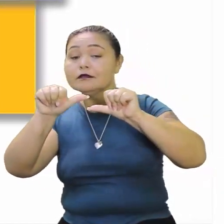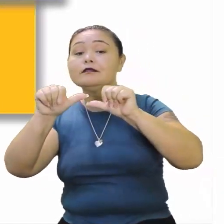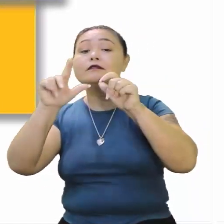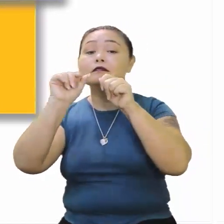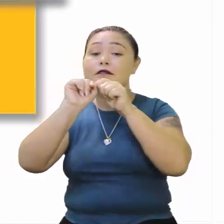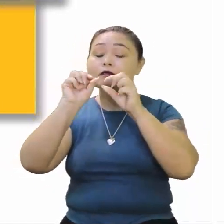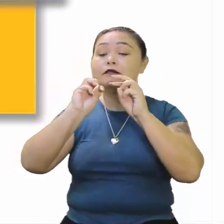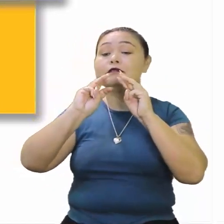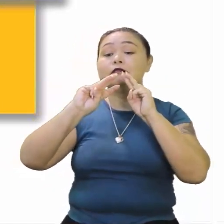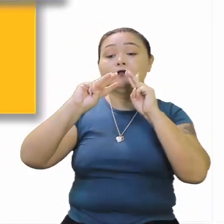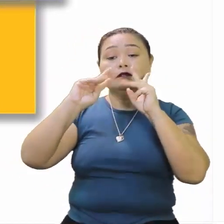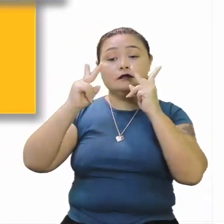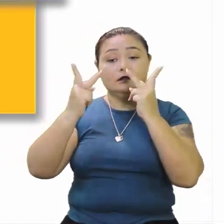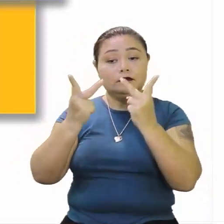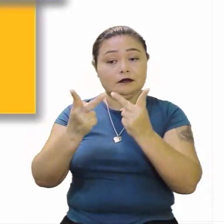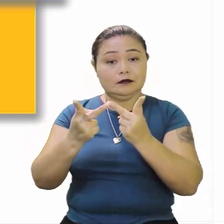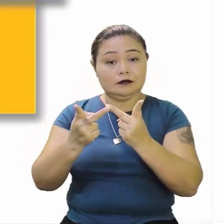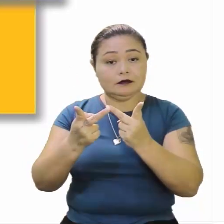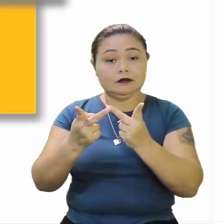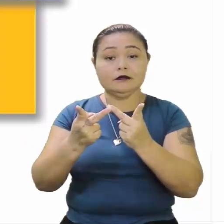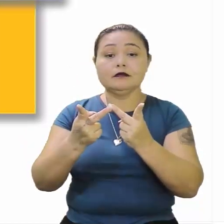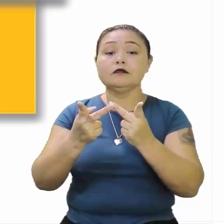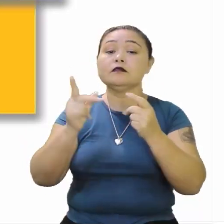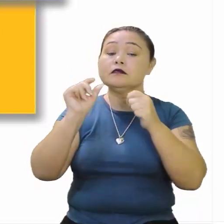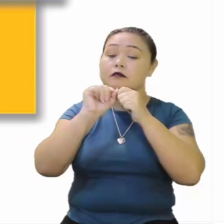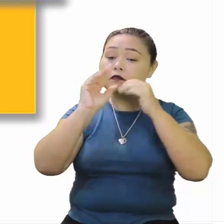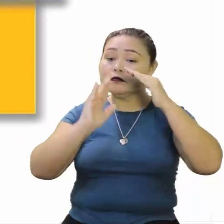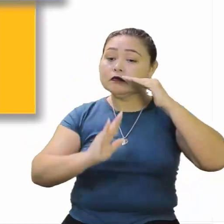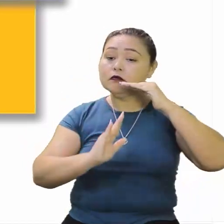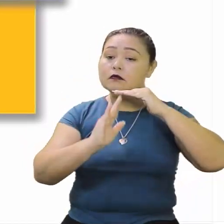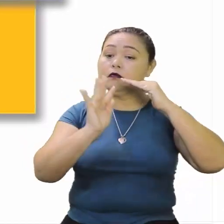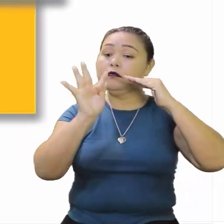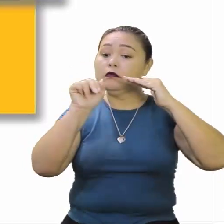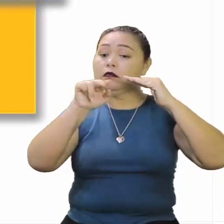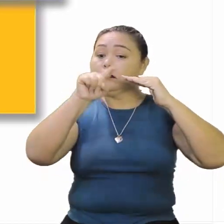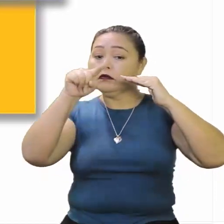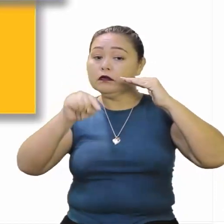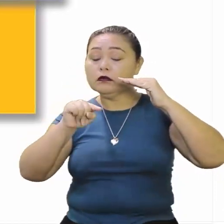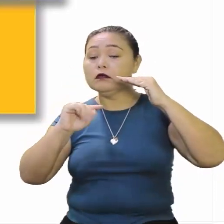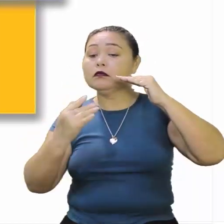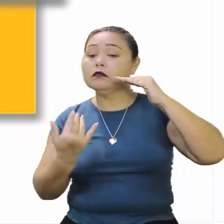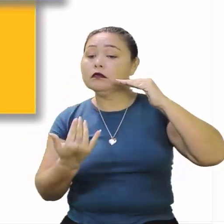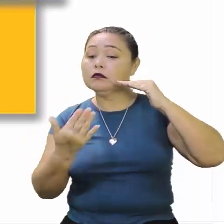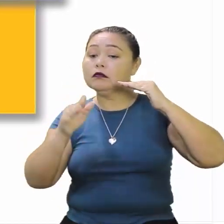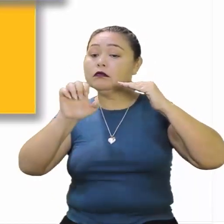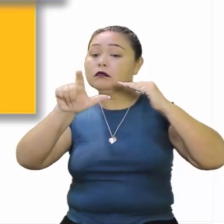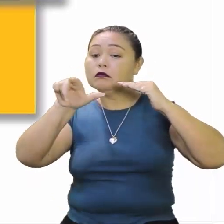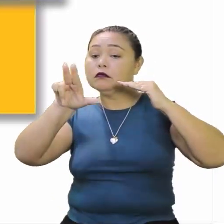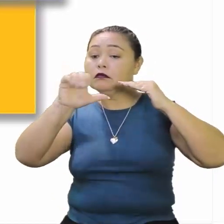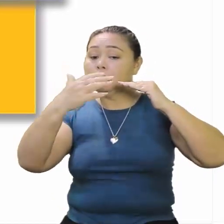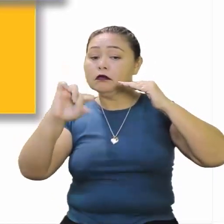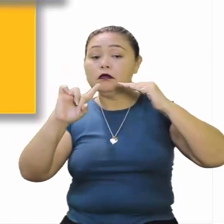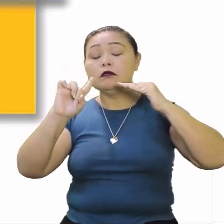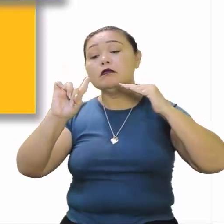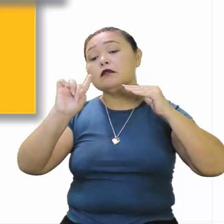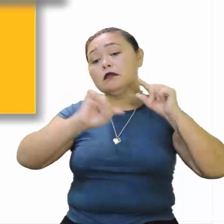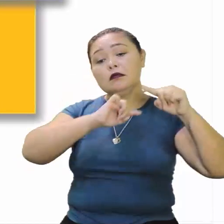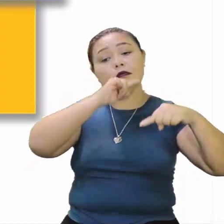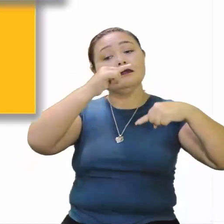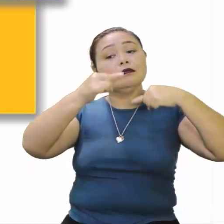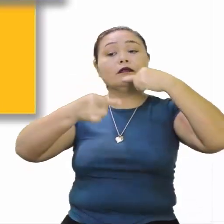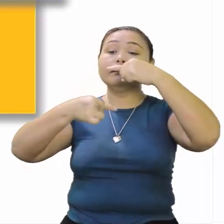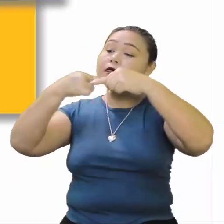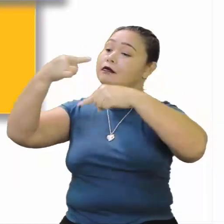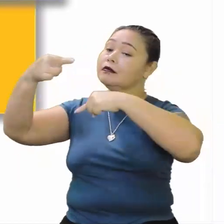né? Pontos de fusão e pontos de ebulição e sobre o